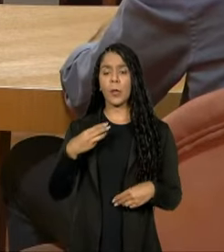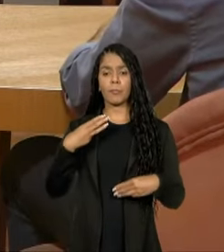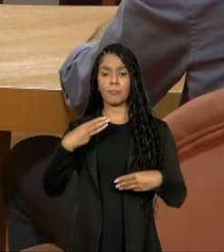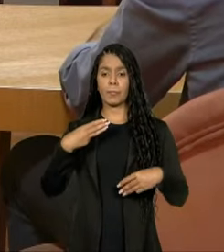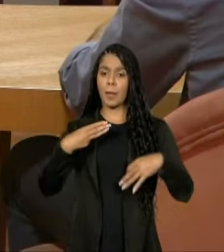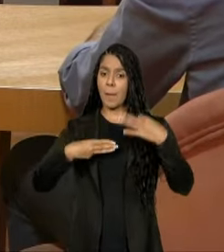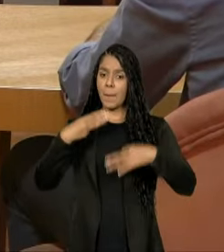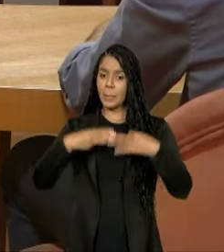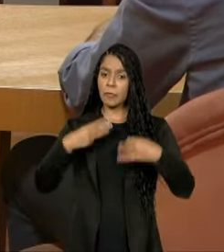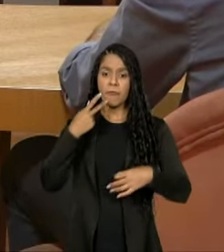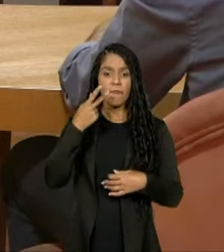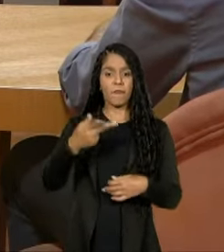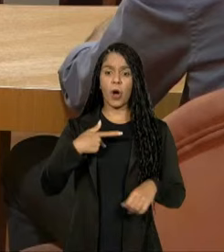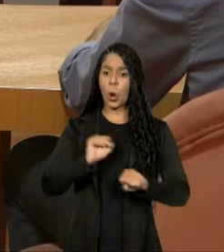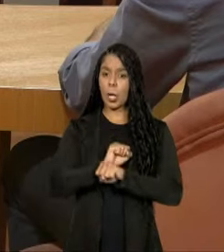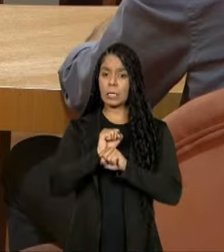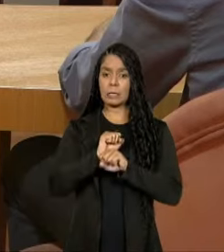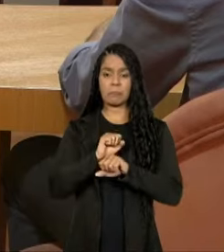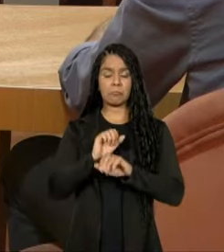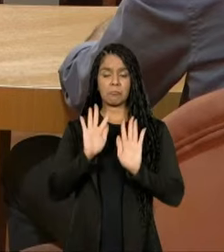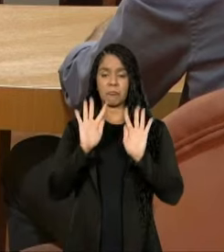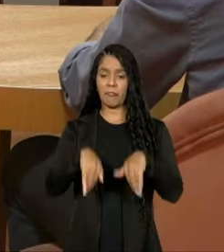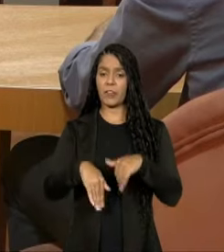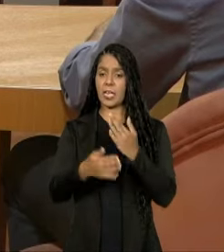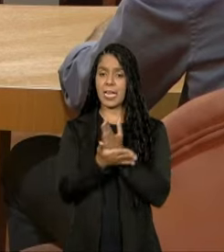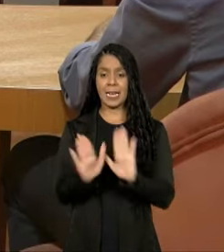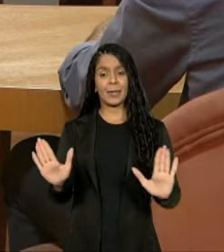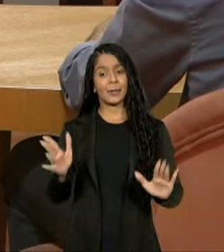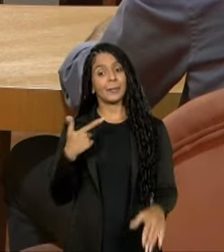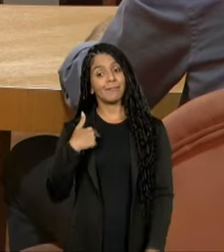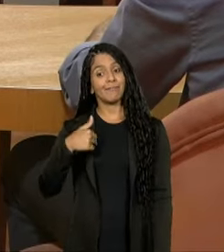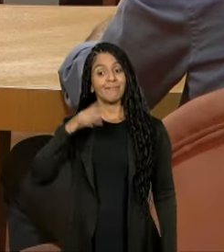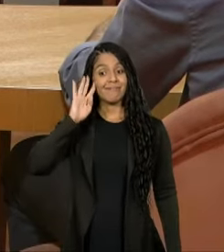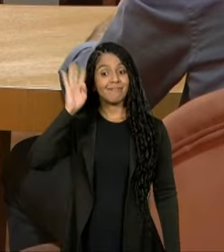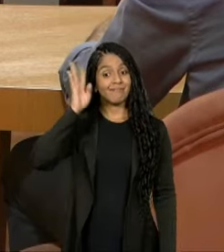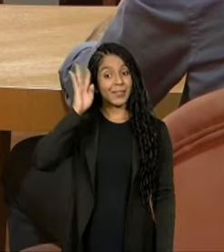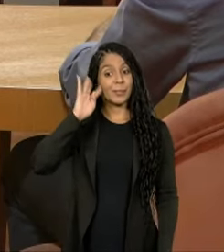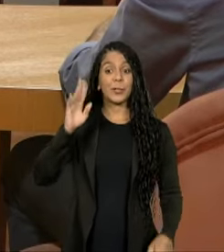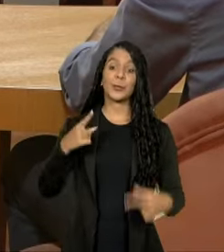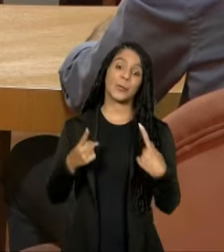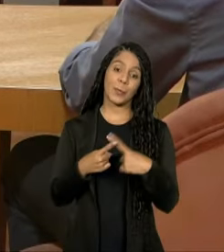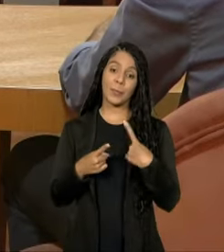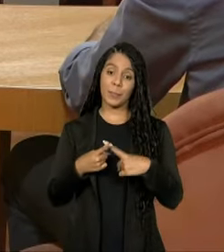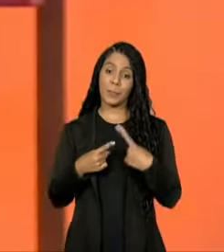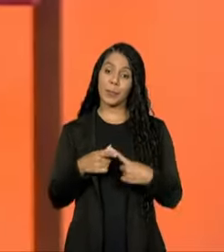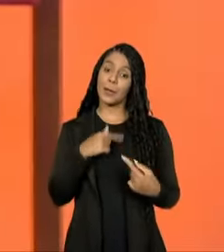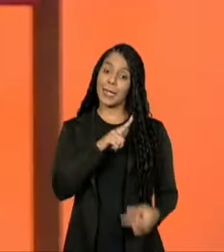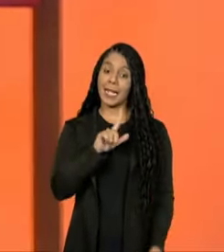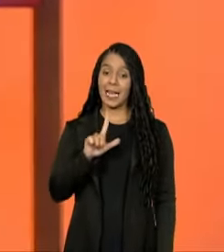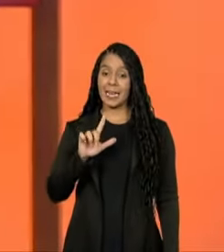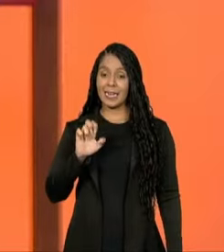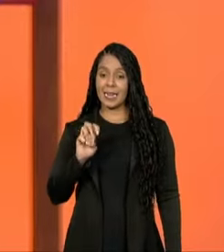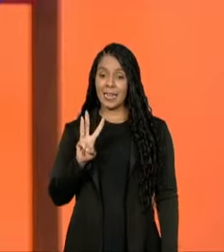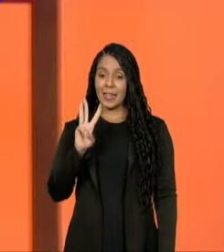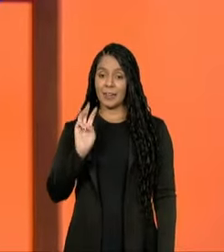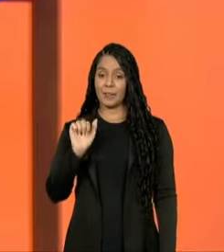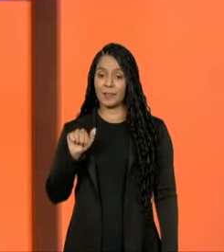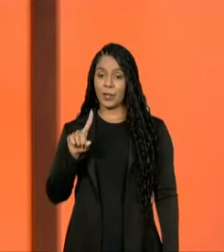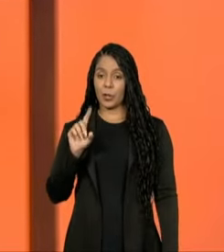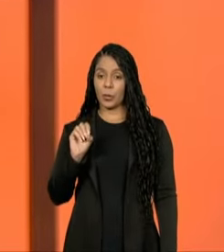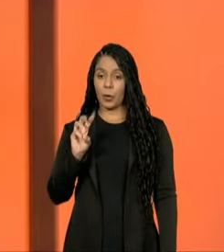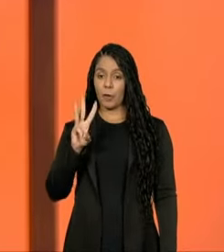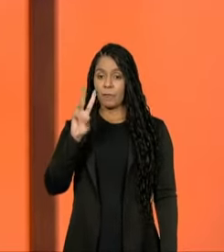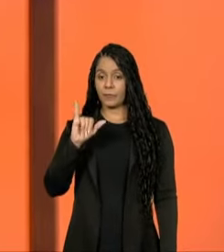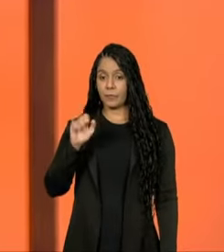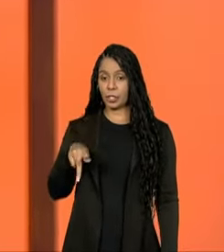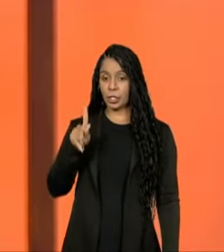O Lewandowski acabou, está encerrado. Eu até imagino as razões que leva o Lewandowski a dizer o caso está